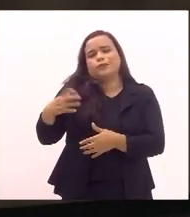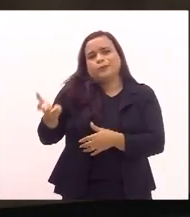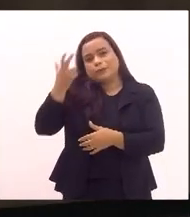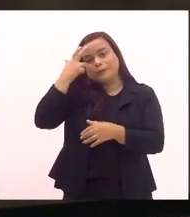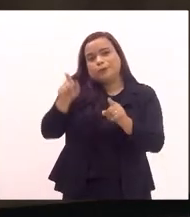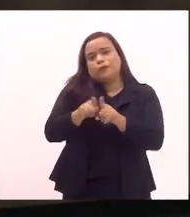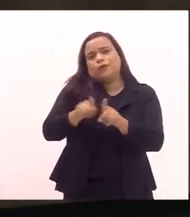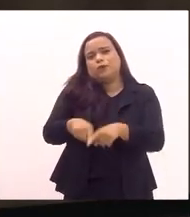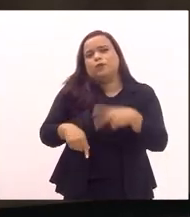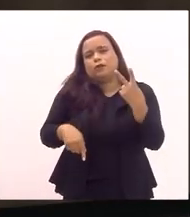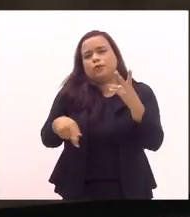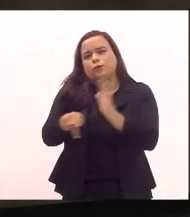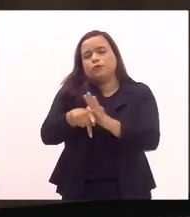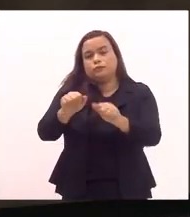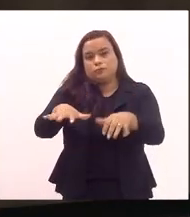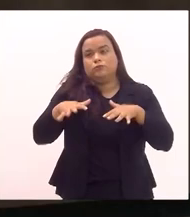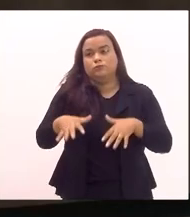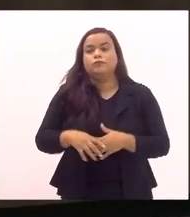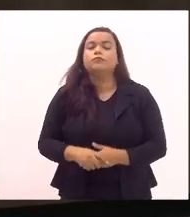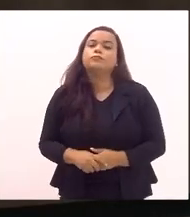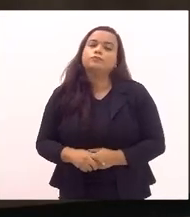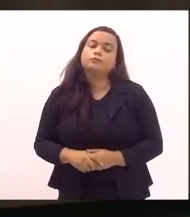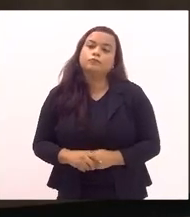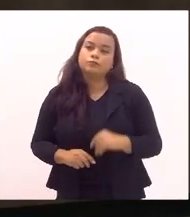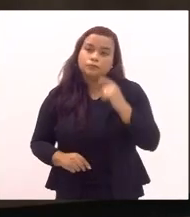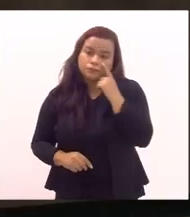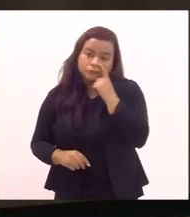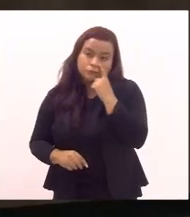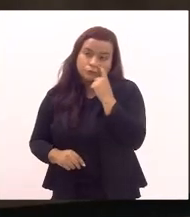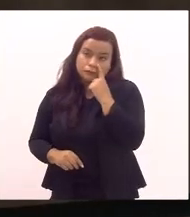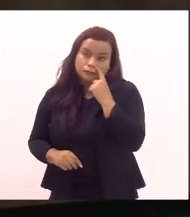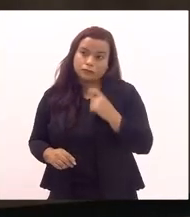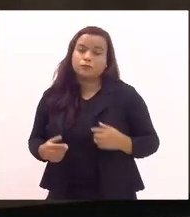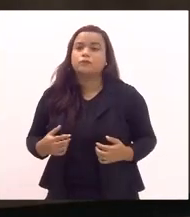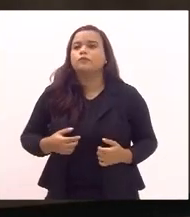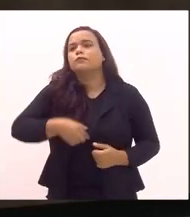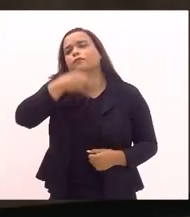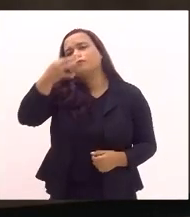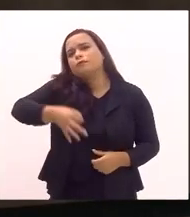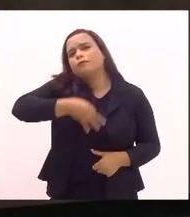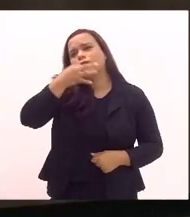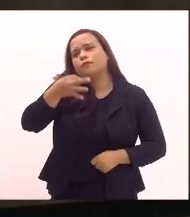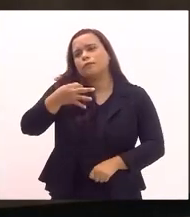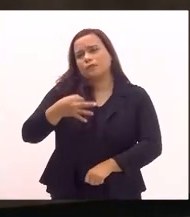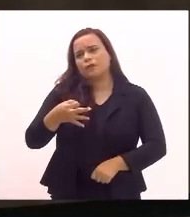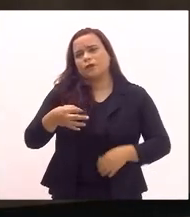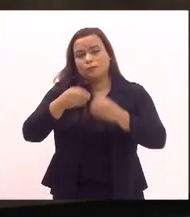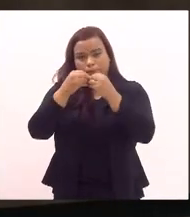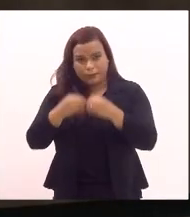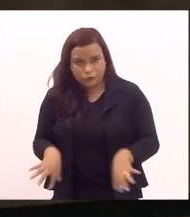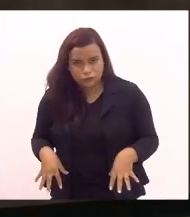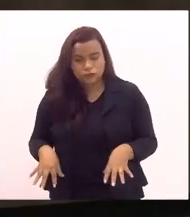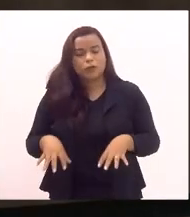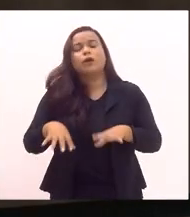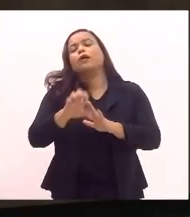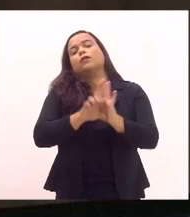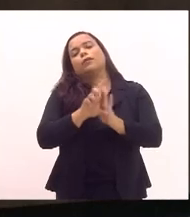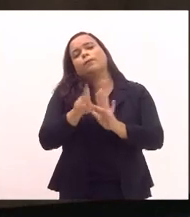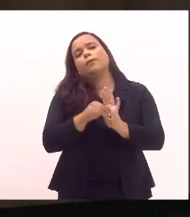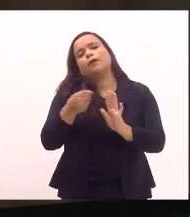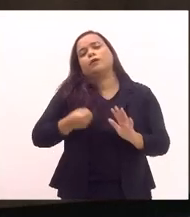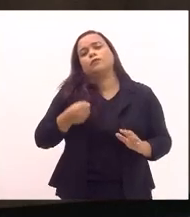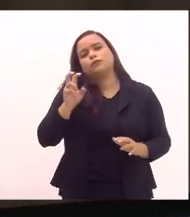de plenário E aí o parecer prejudicada a emenda número